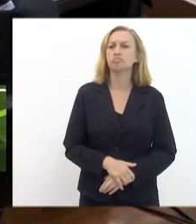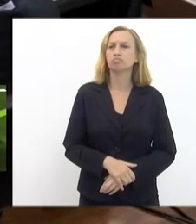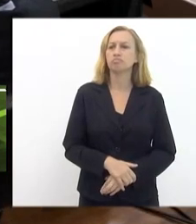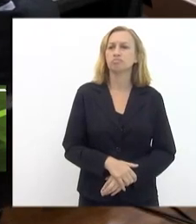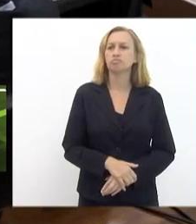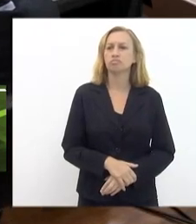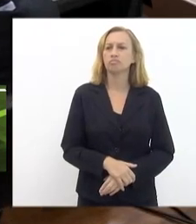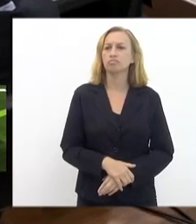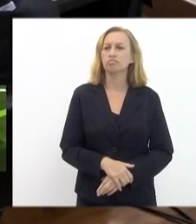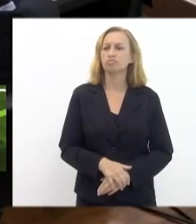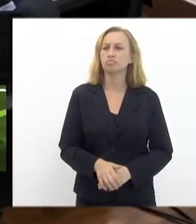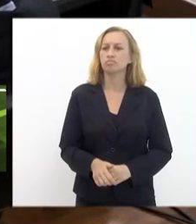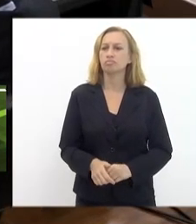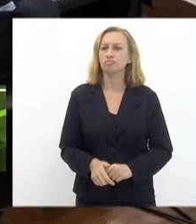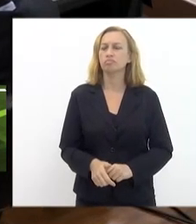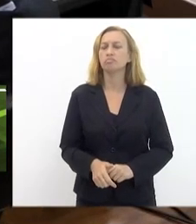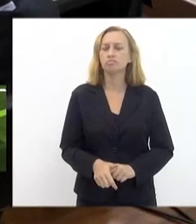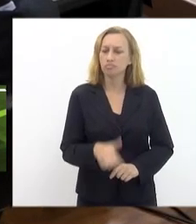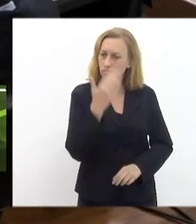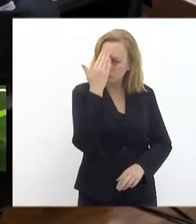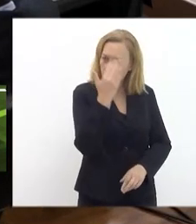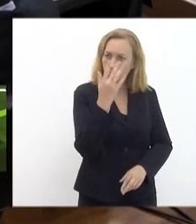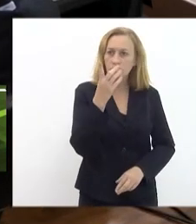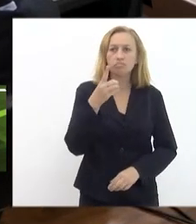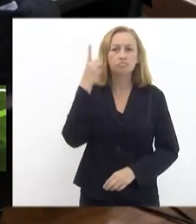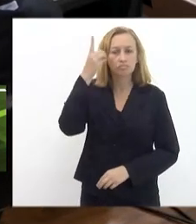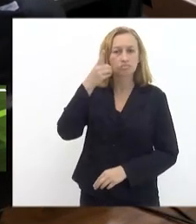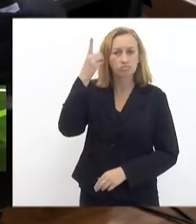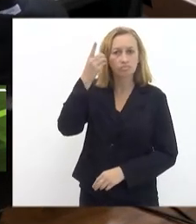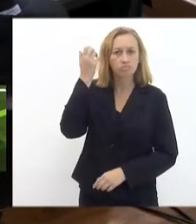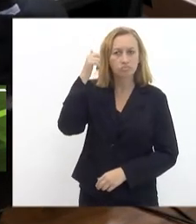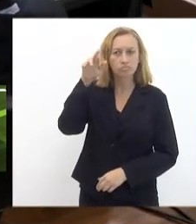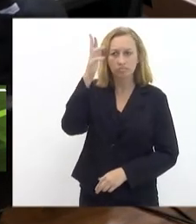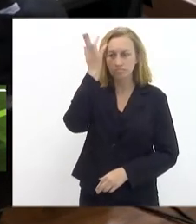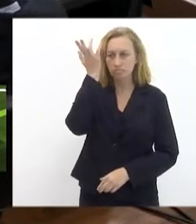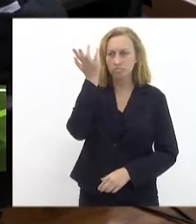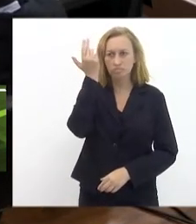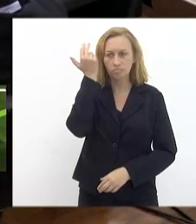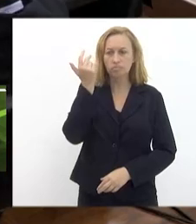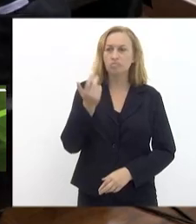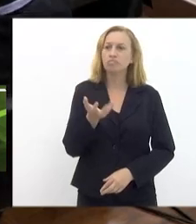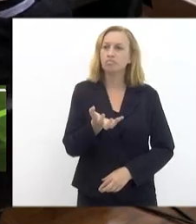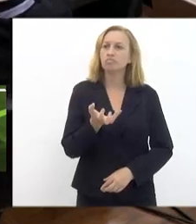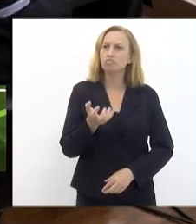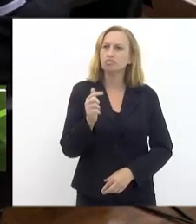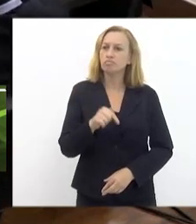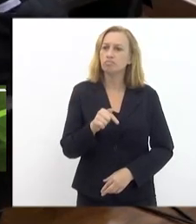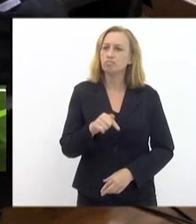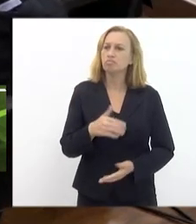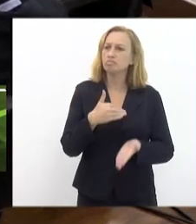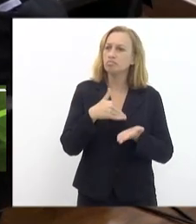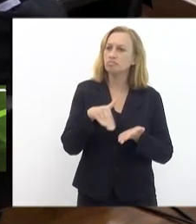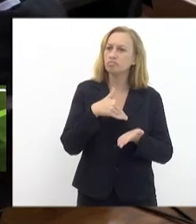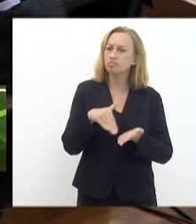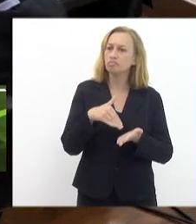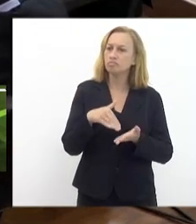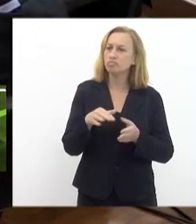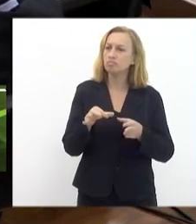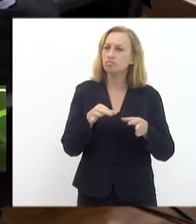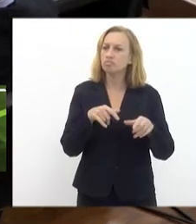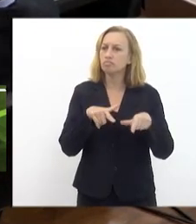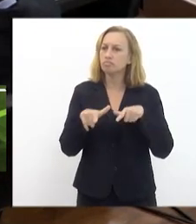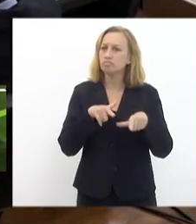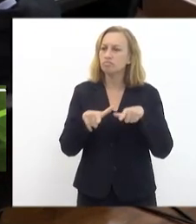inicialmente eu gostaria de verdade apesar das considerações Obrigado Deputado Aliomar Eu queria que a secretaria dos